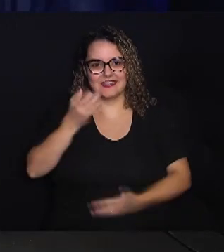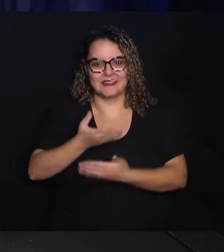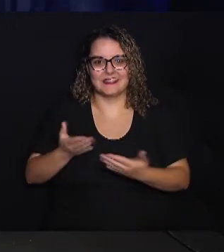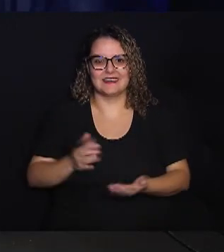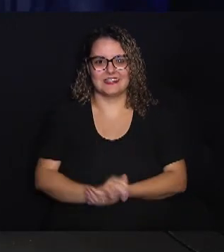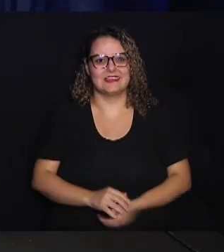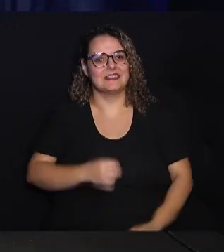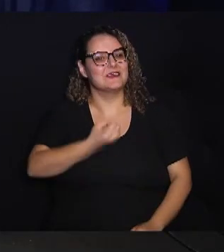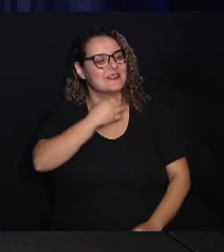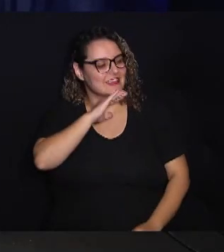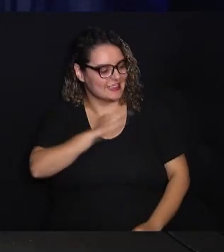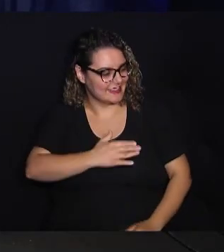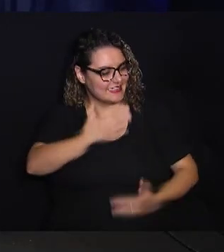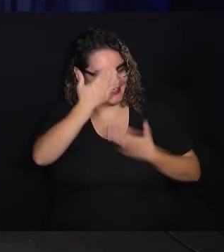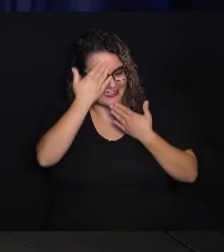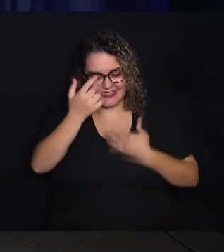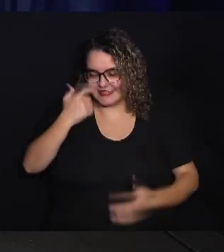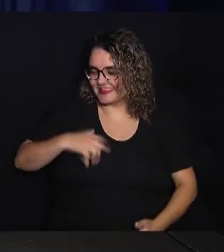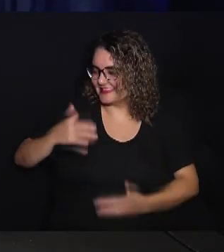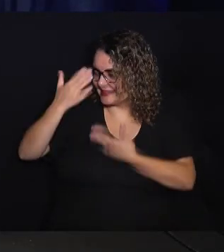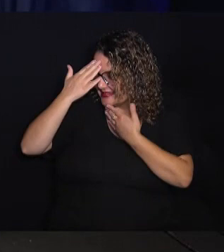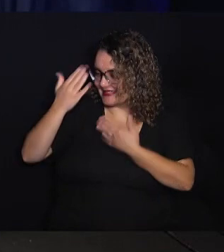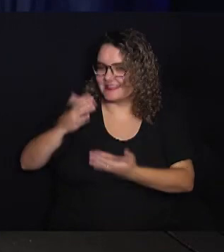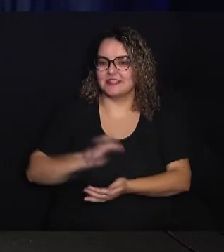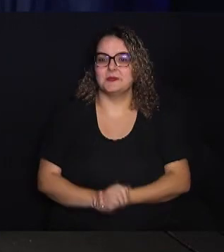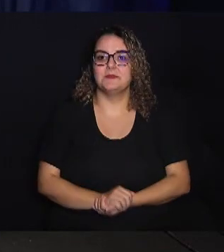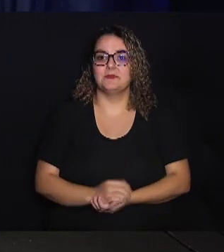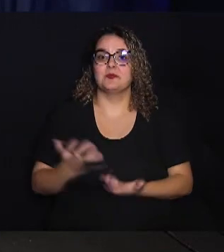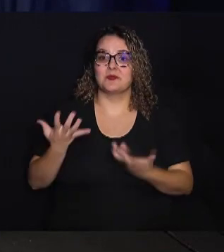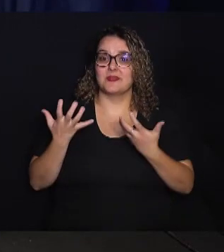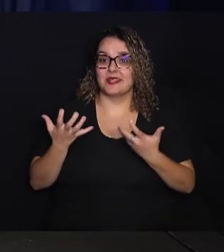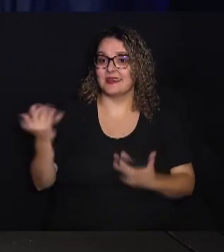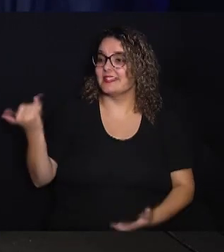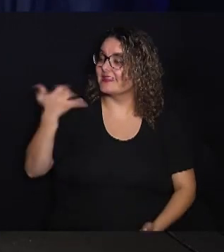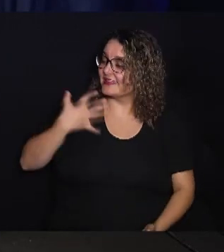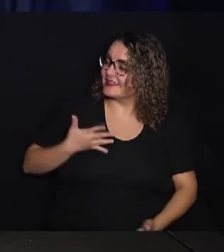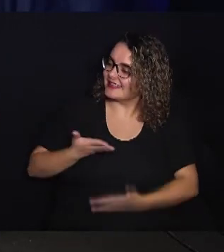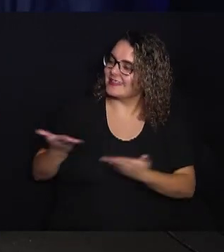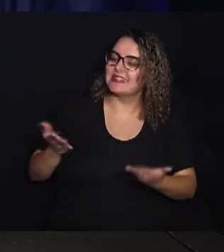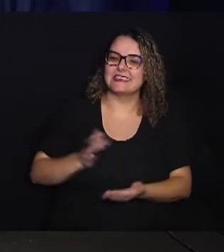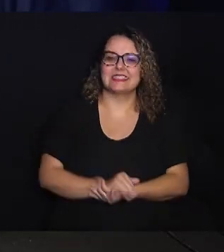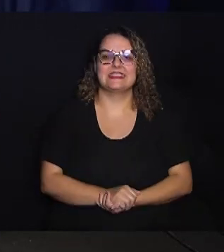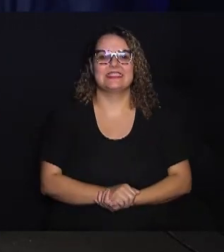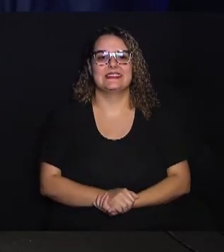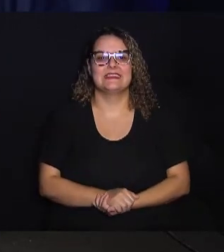Boa agradeço. tarde, Boa tarde. obrigada. Eu queria que vocês começassem então fazendo a autodescrição de vocês, né?